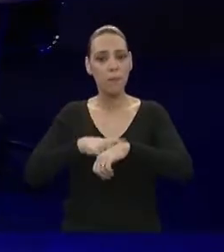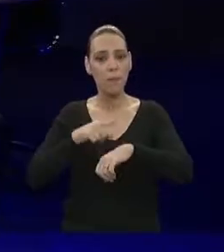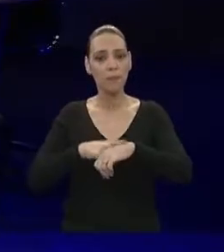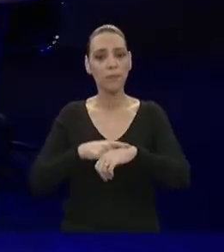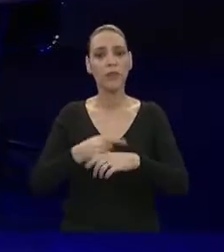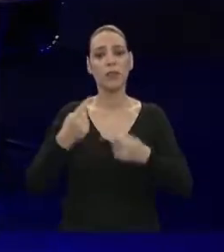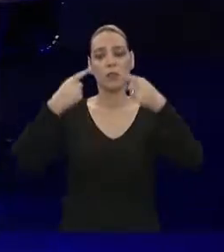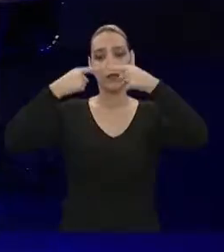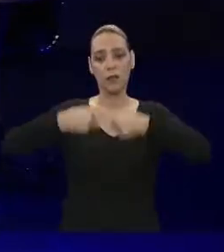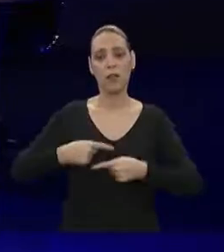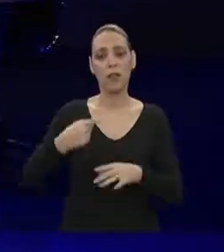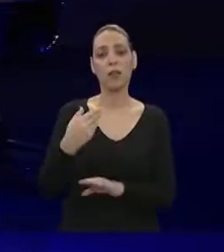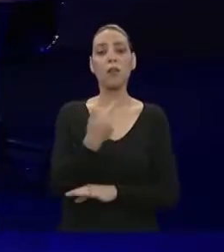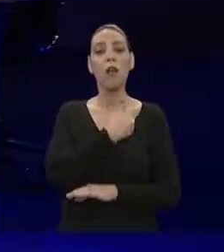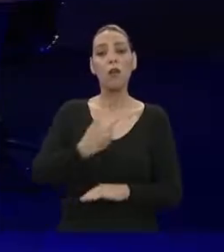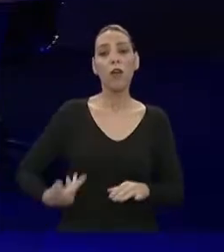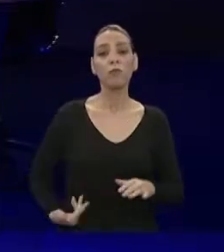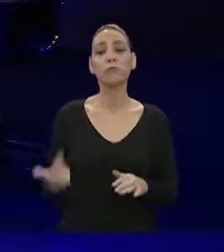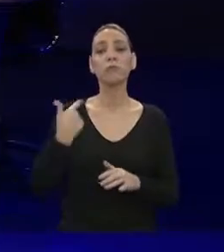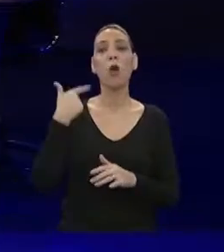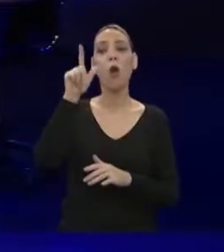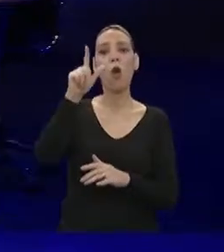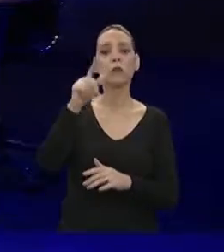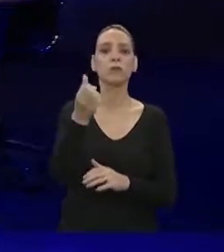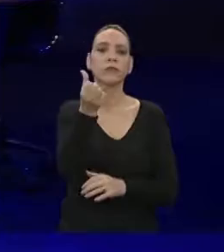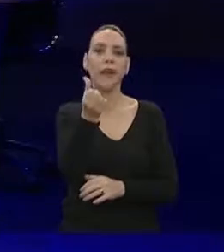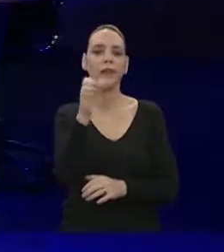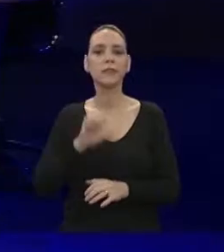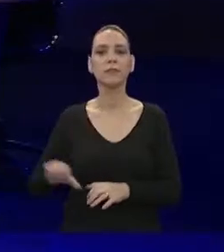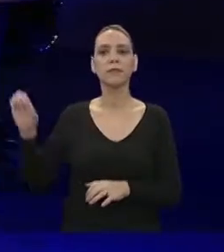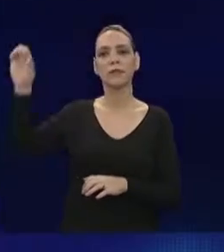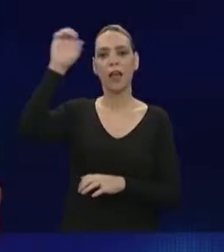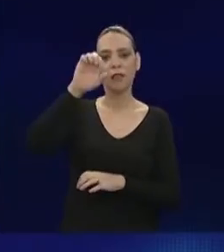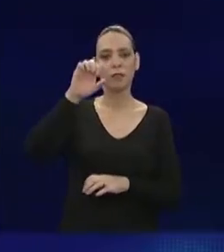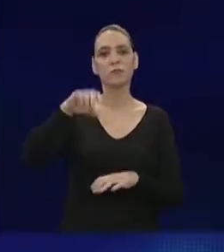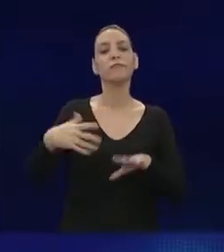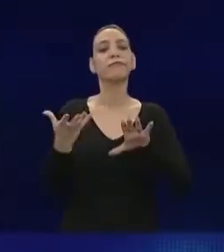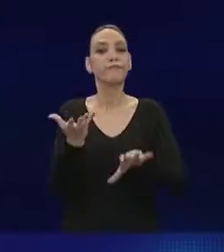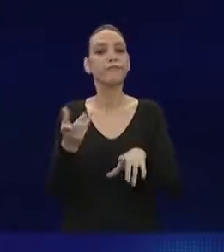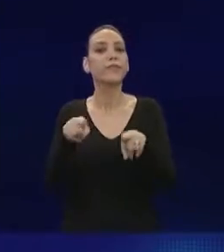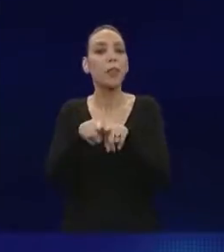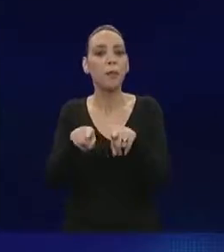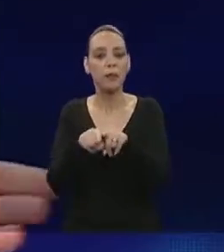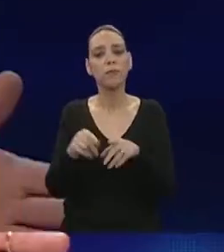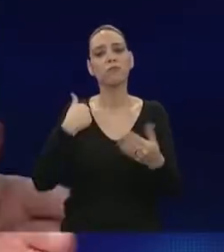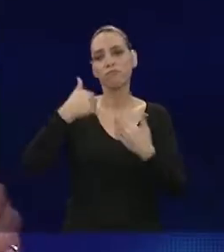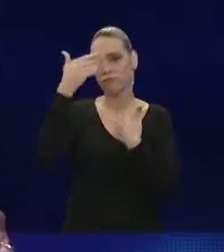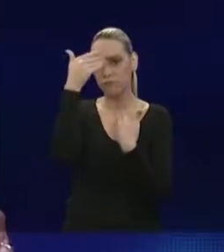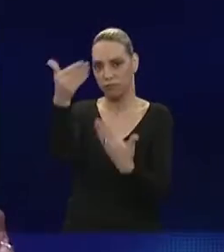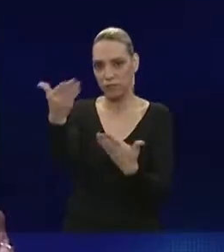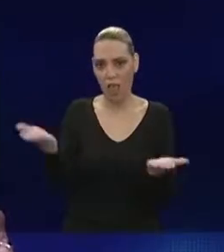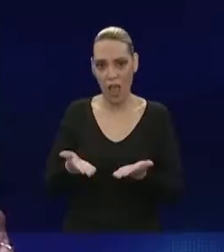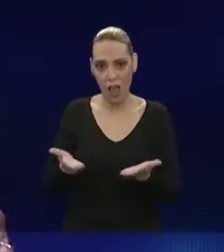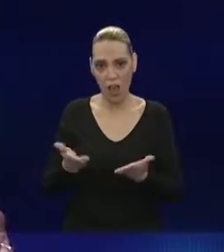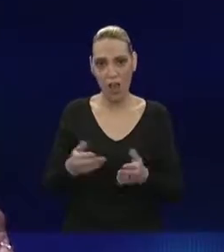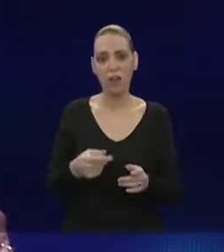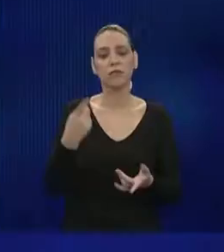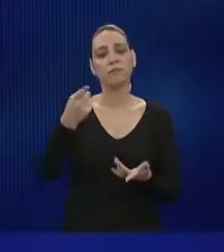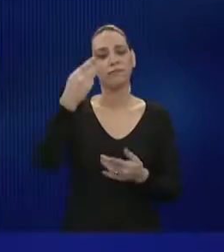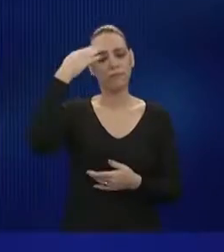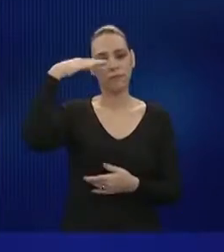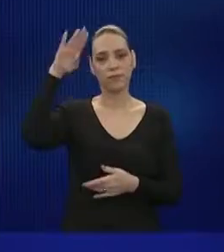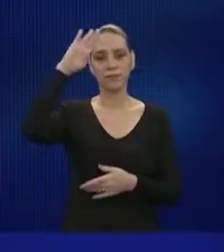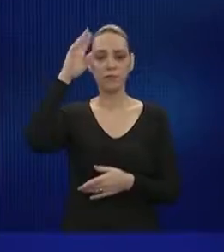aos governos de outros 6 estados e do Distrito Federal. Eu começo agradecendo a presença dos candidatos, Márcio França e João